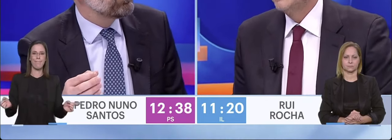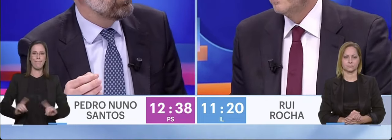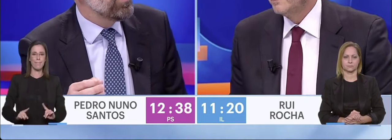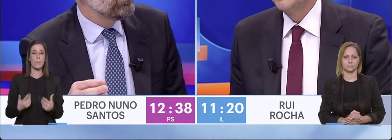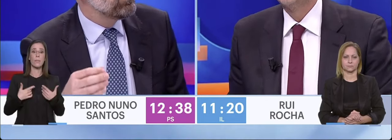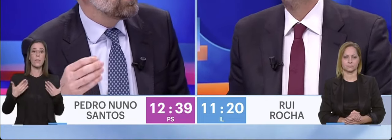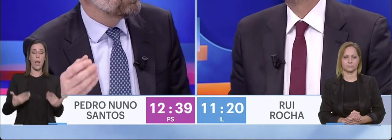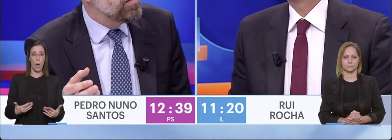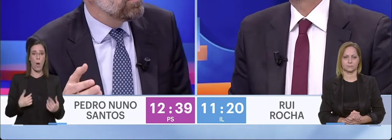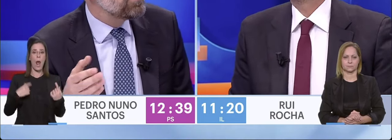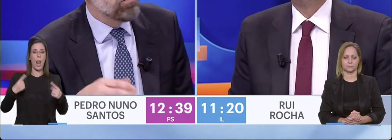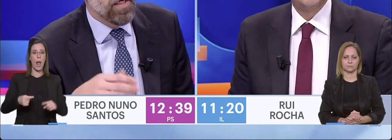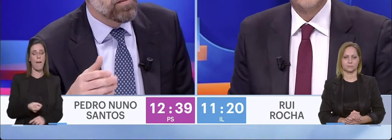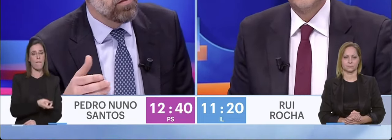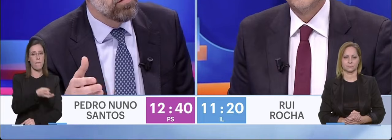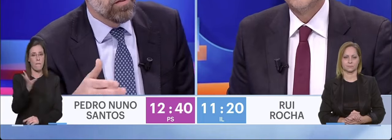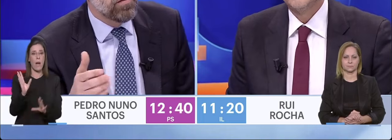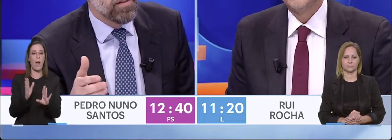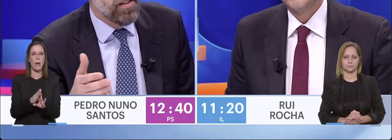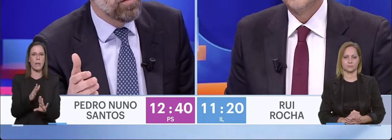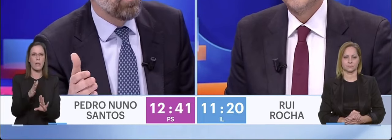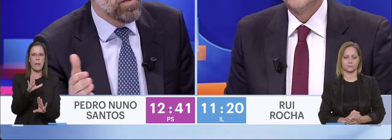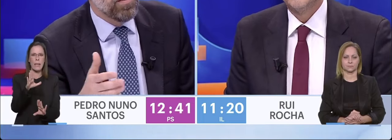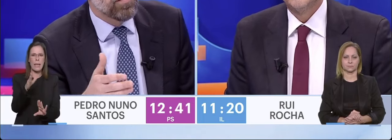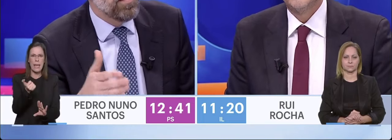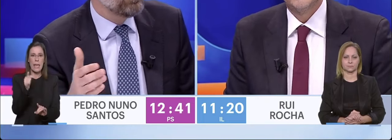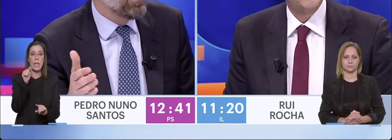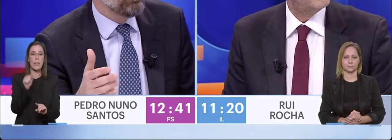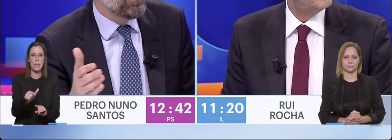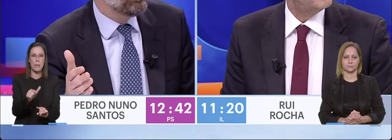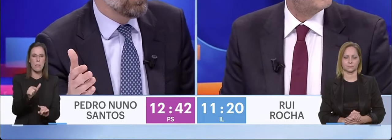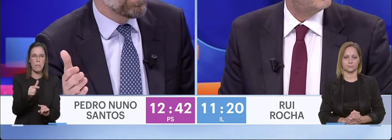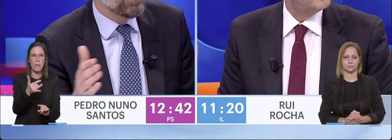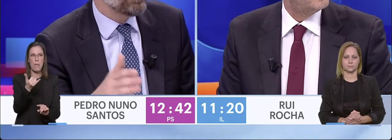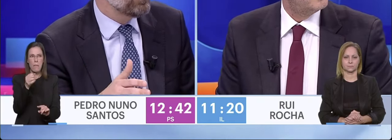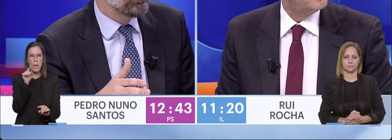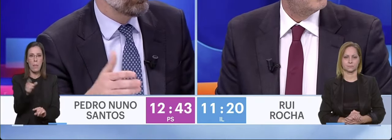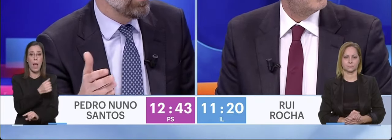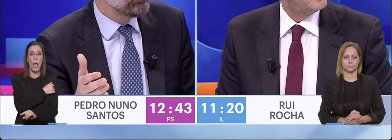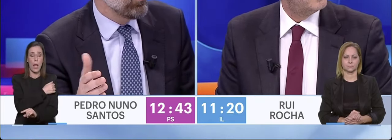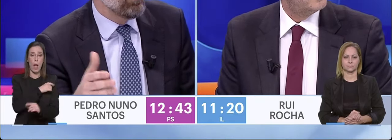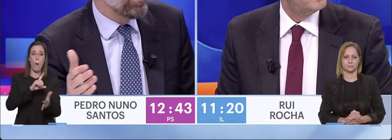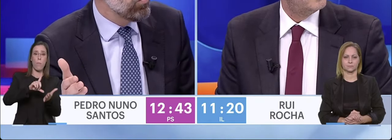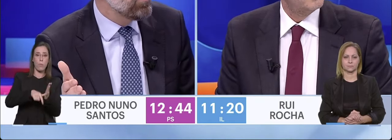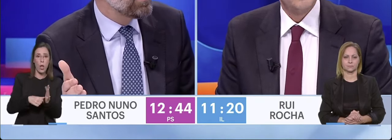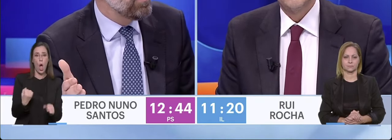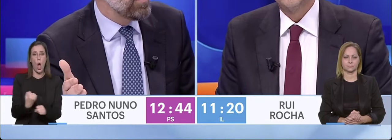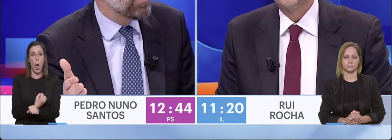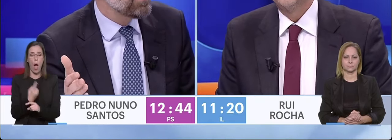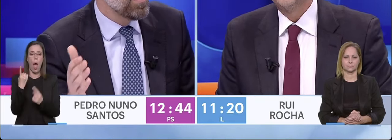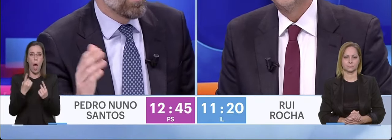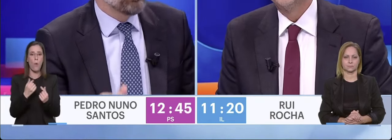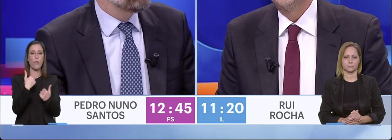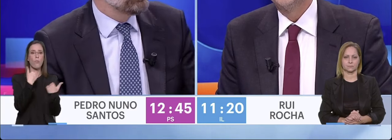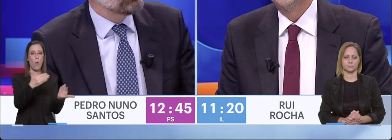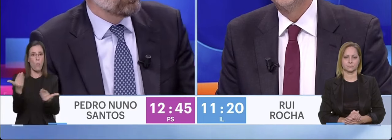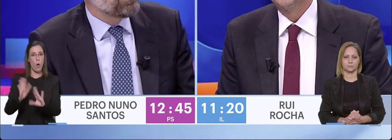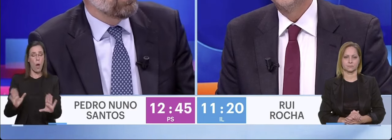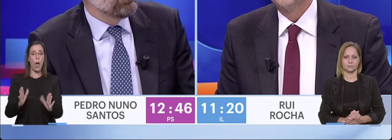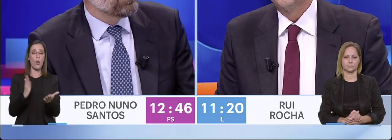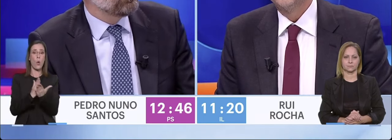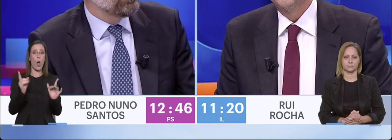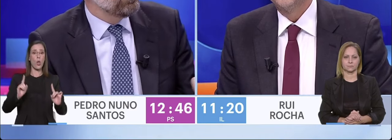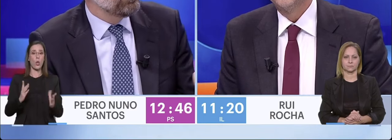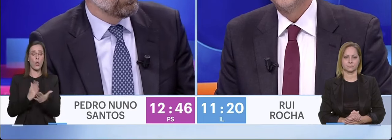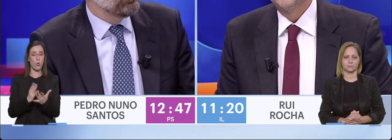temos neste momento dezenas de mais de de 15.000 entre 15.000 a 20.000 casas entre projeto obra e algumas já entregues mas não é só